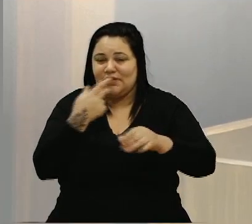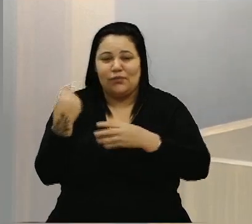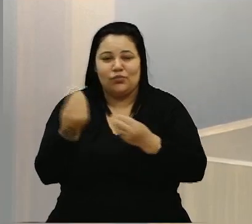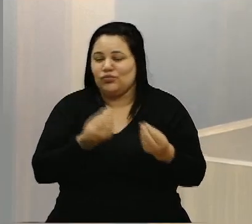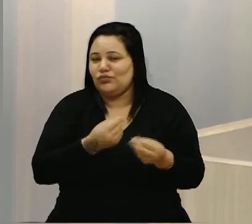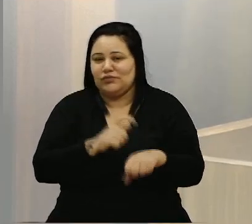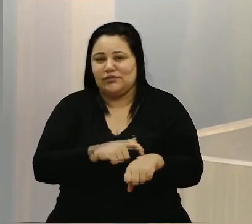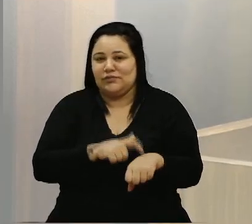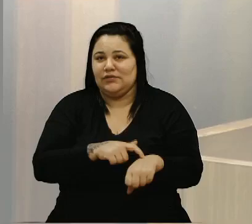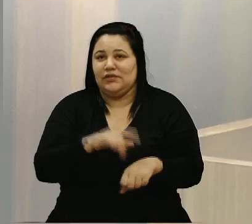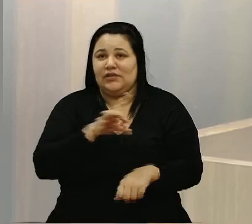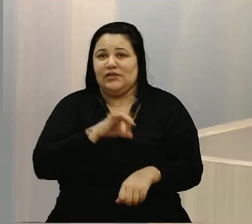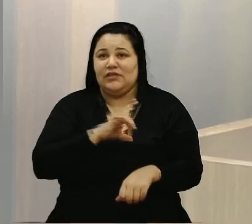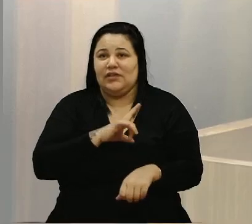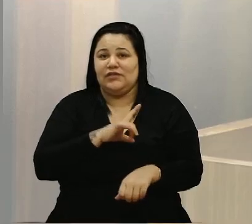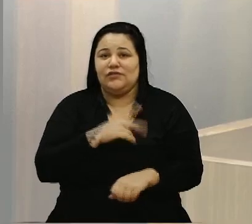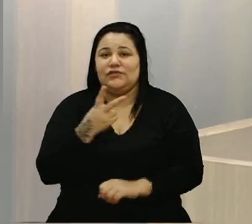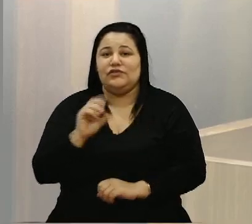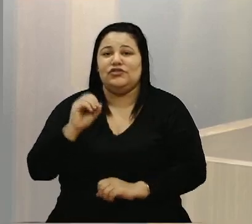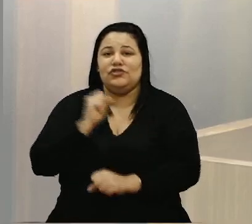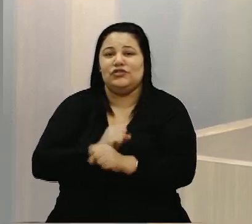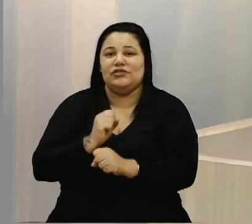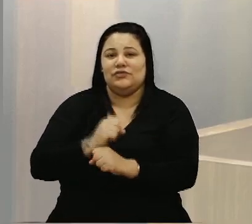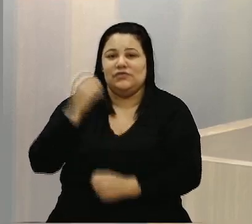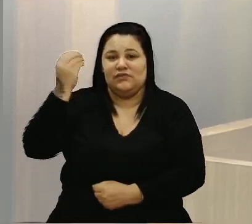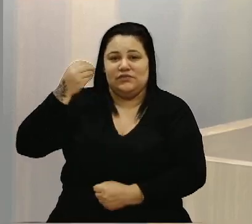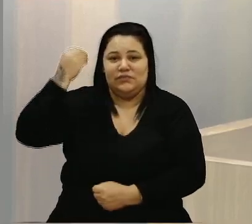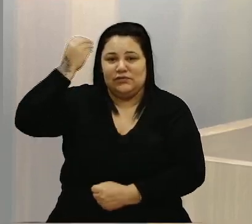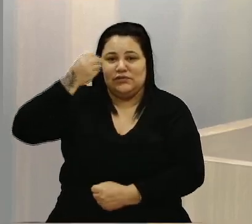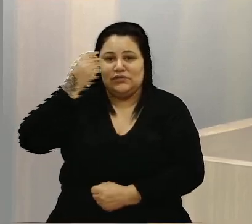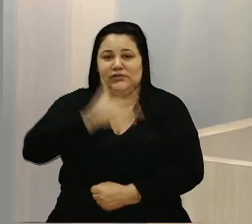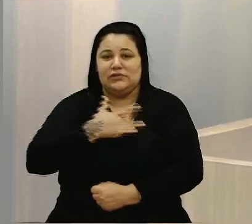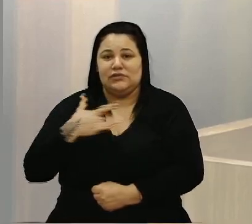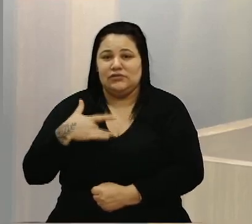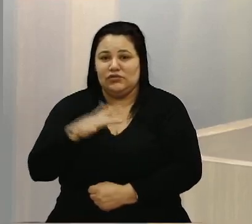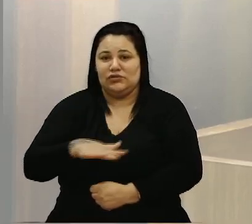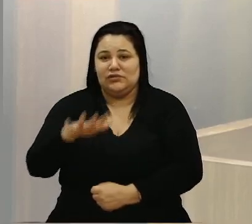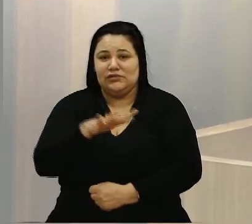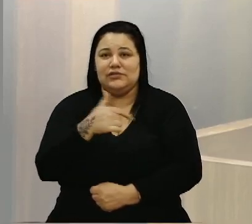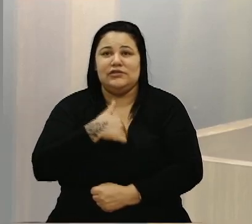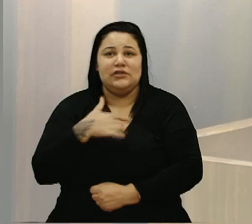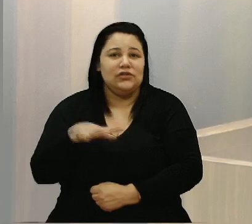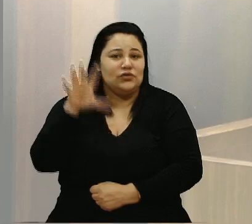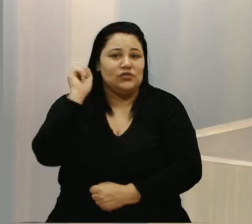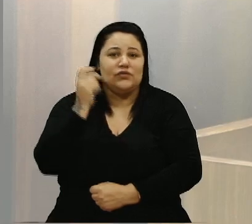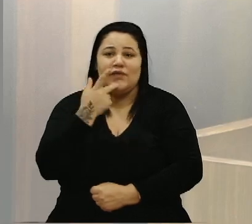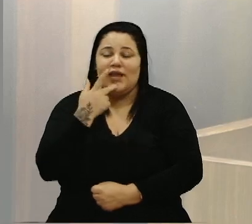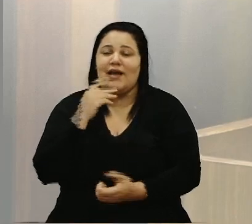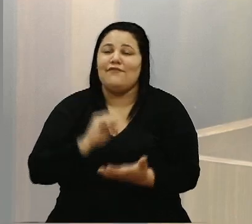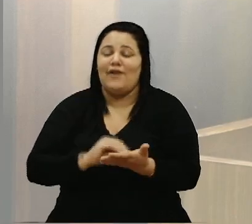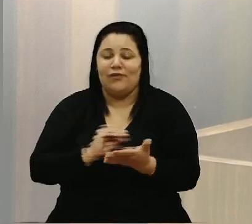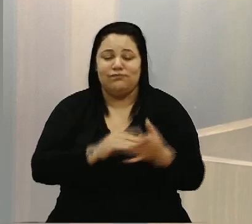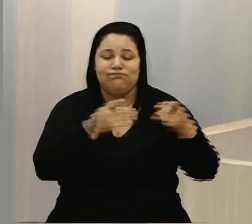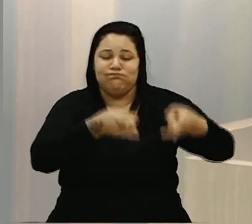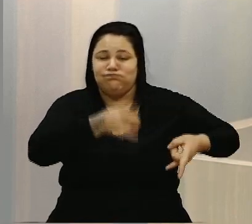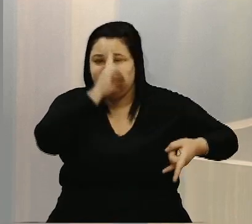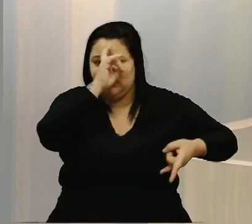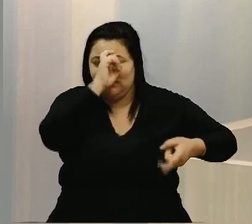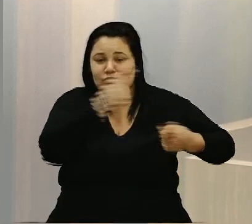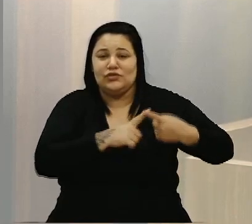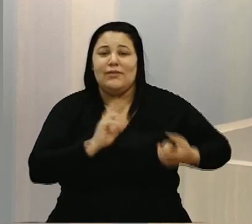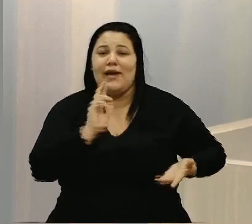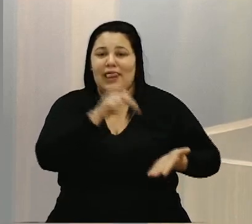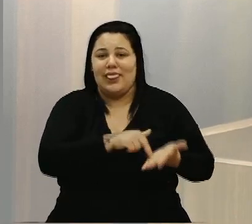né? Eu tenho mais de 20 anos de experiência na área da saúde e há 20 anos que eu ouço falar em falta de leitos, porque isso é uma realidade,